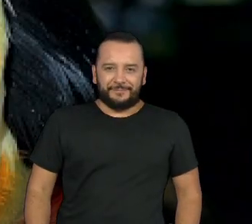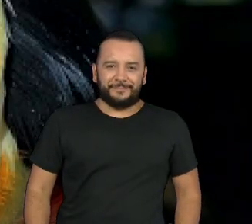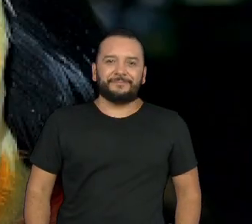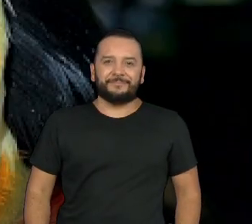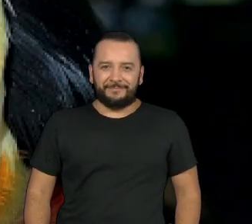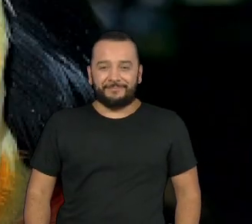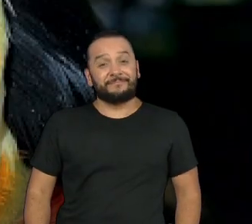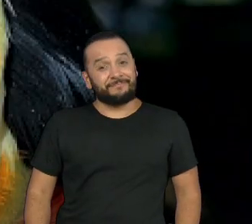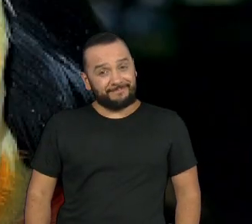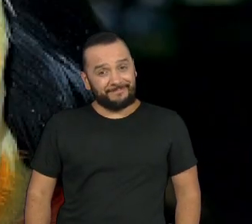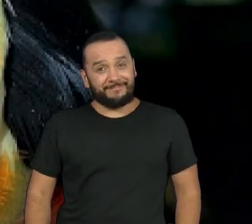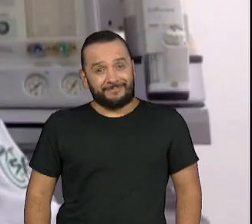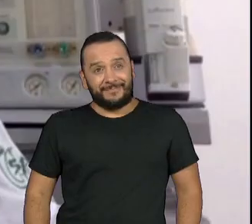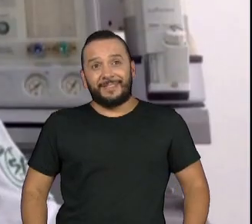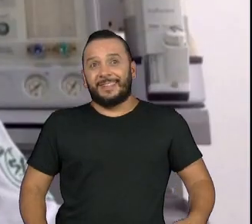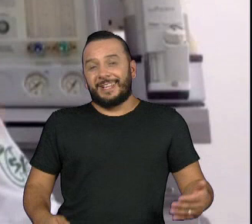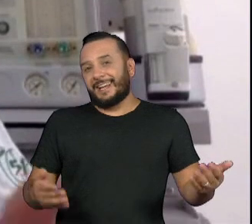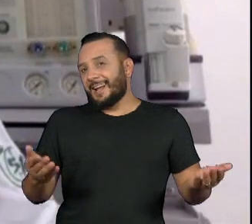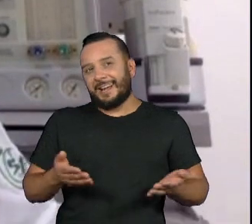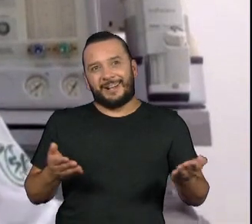Isso se tornou, acho que,